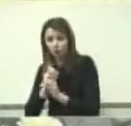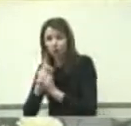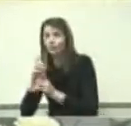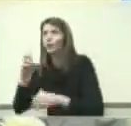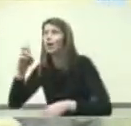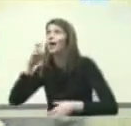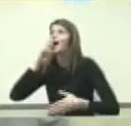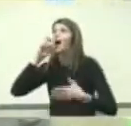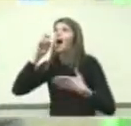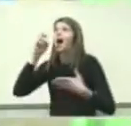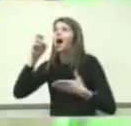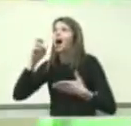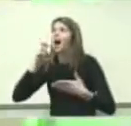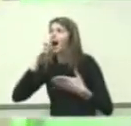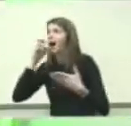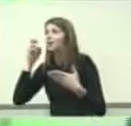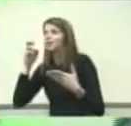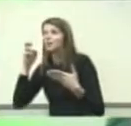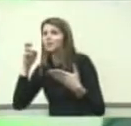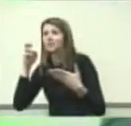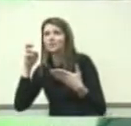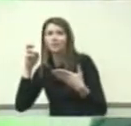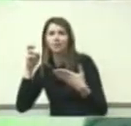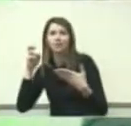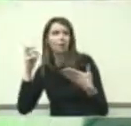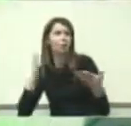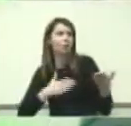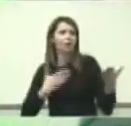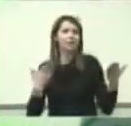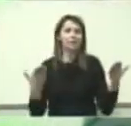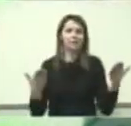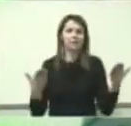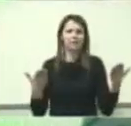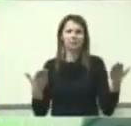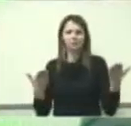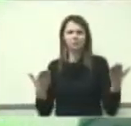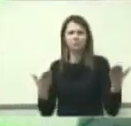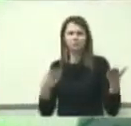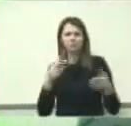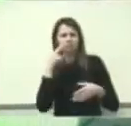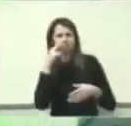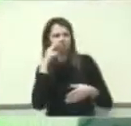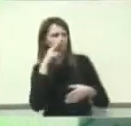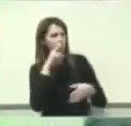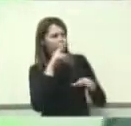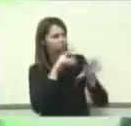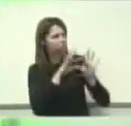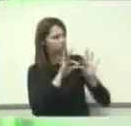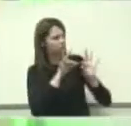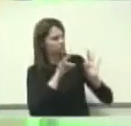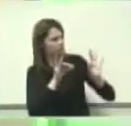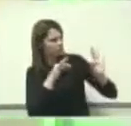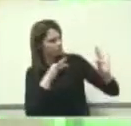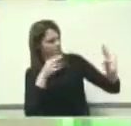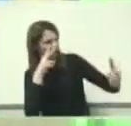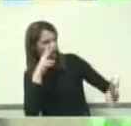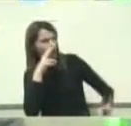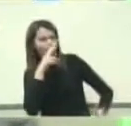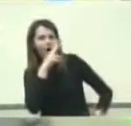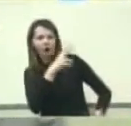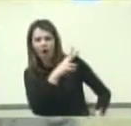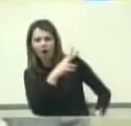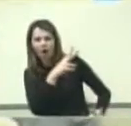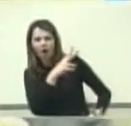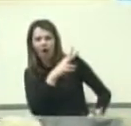no desespero eles viram ao longe um ser caminhando sobre as águas